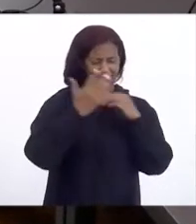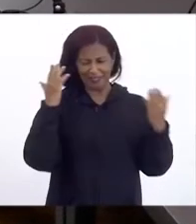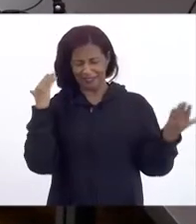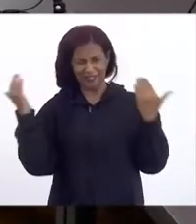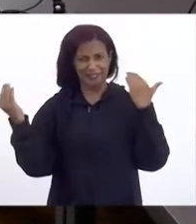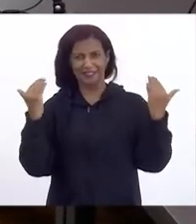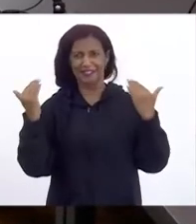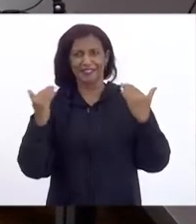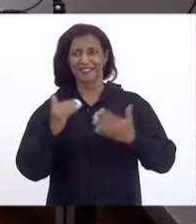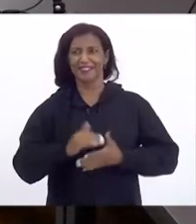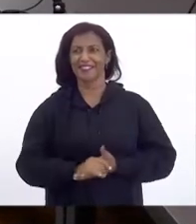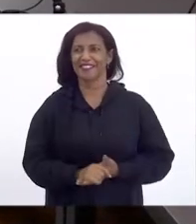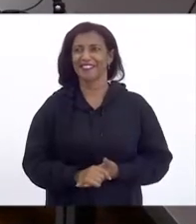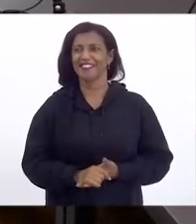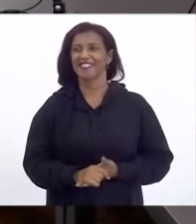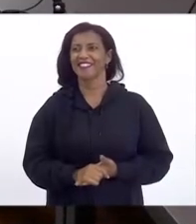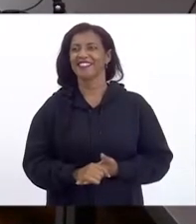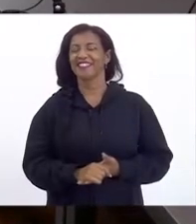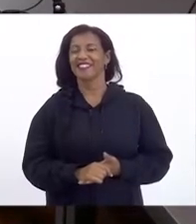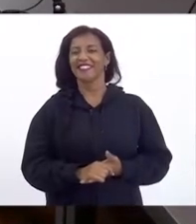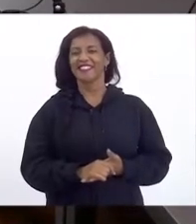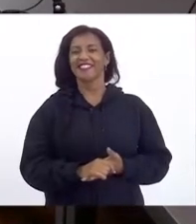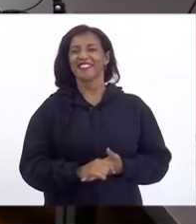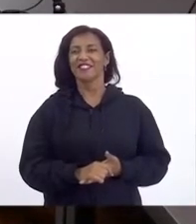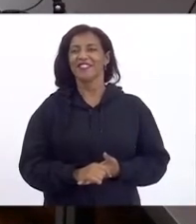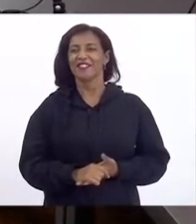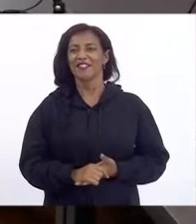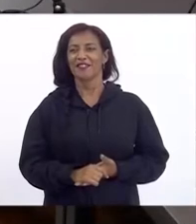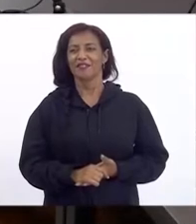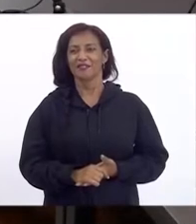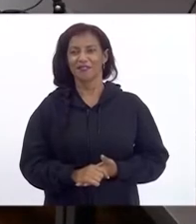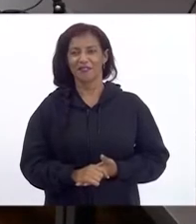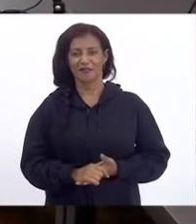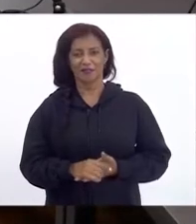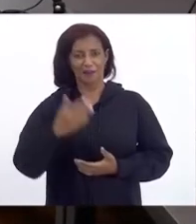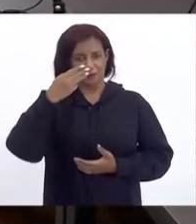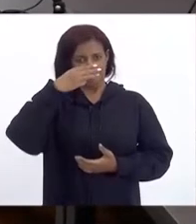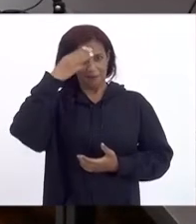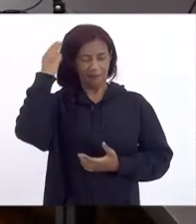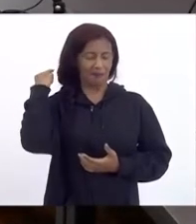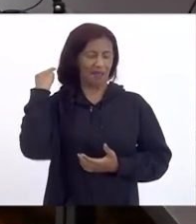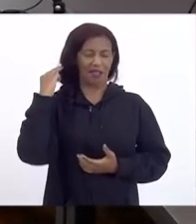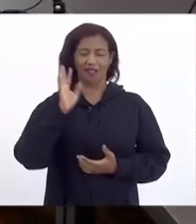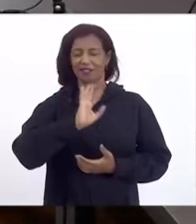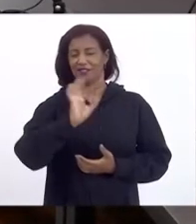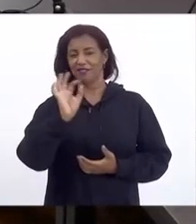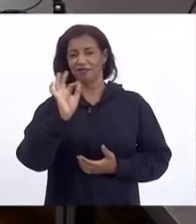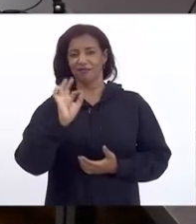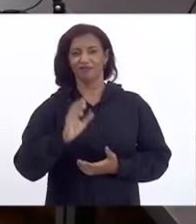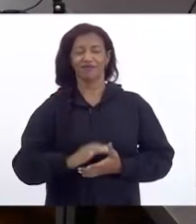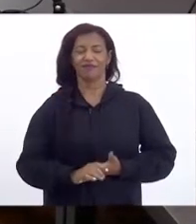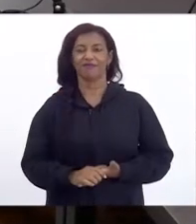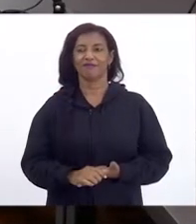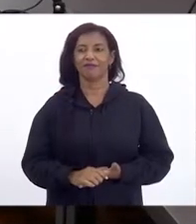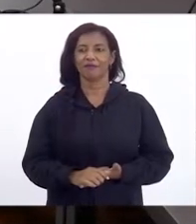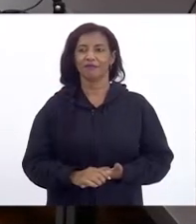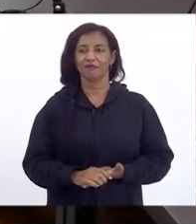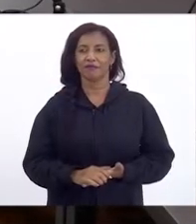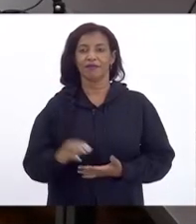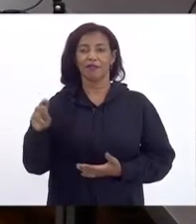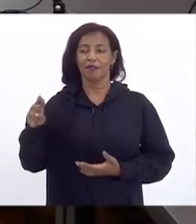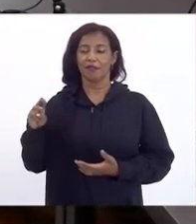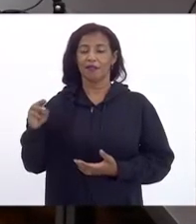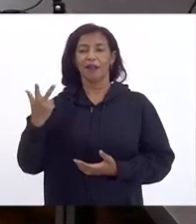deu um susto. Deputado Márcio Pacheco, até agora não se fez presente.